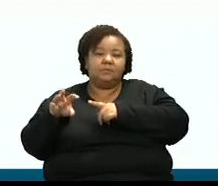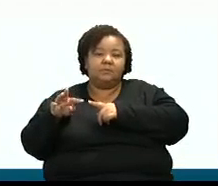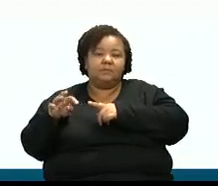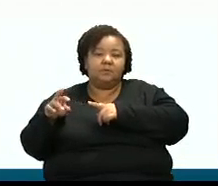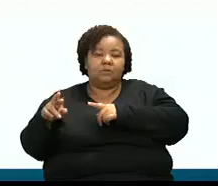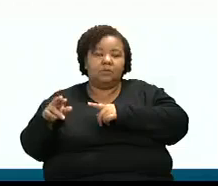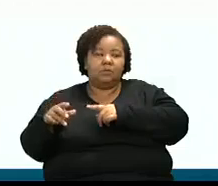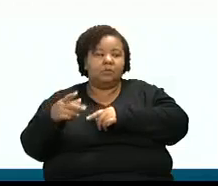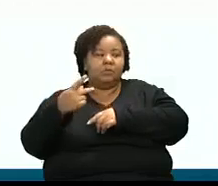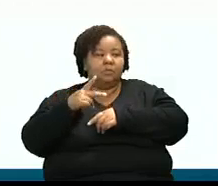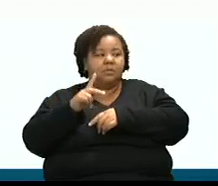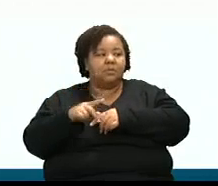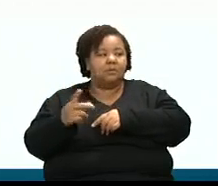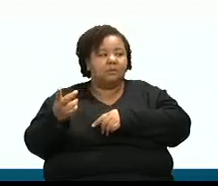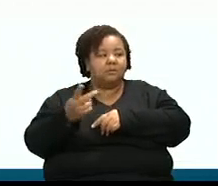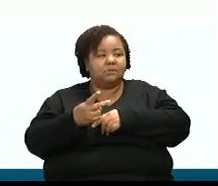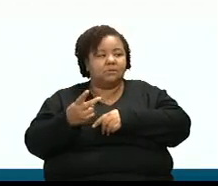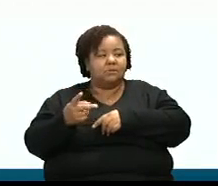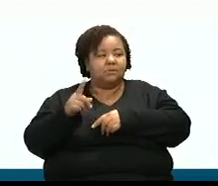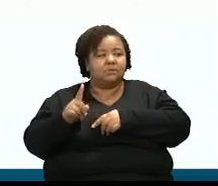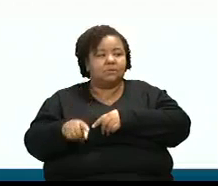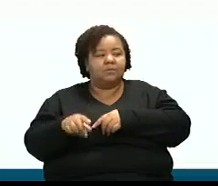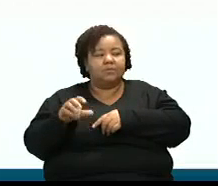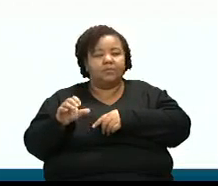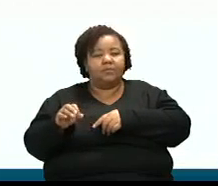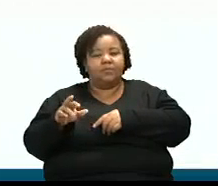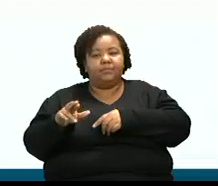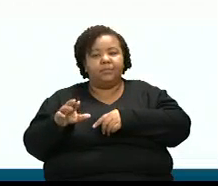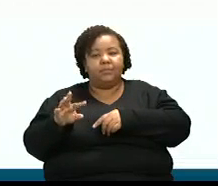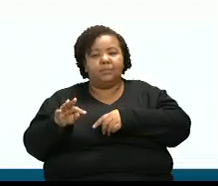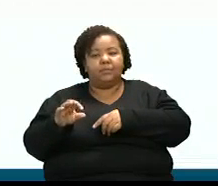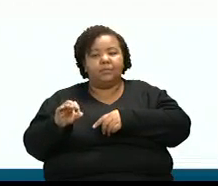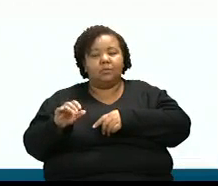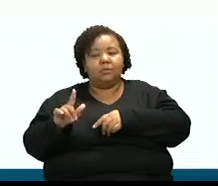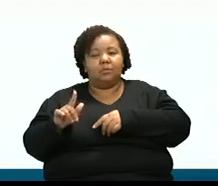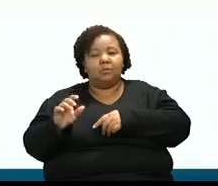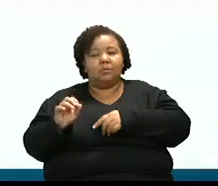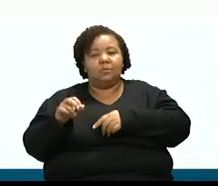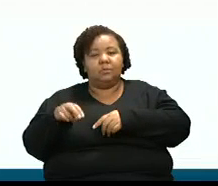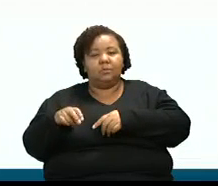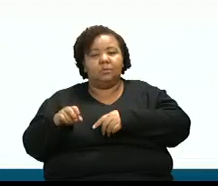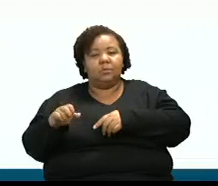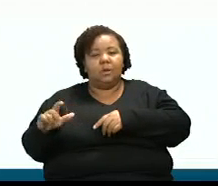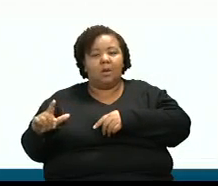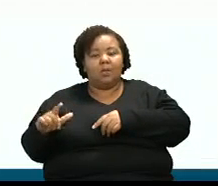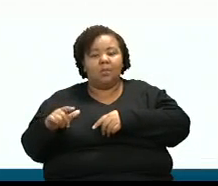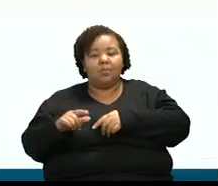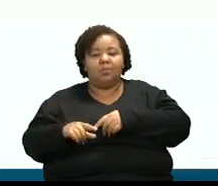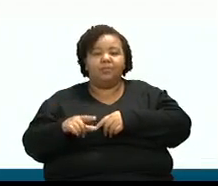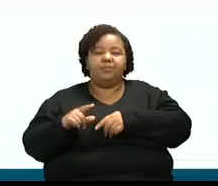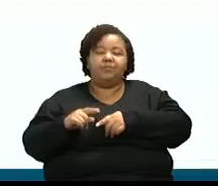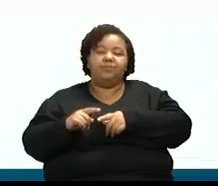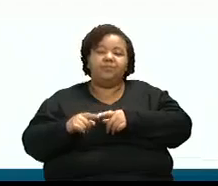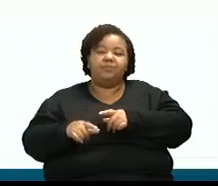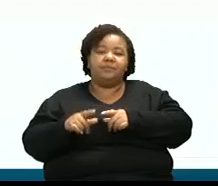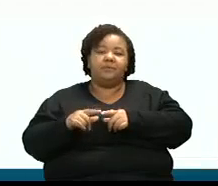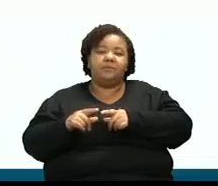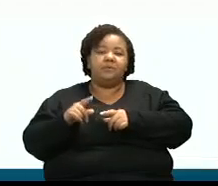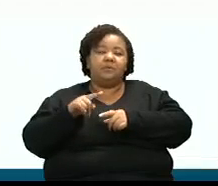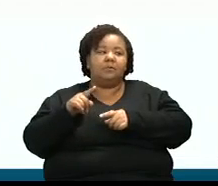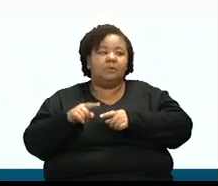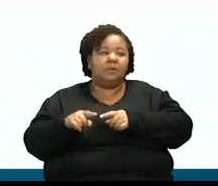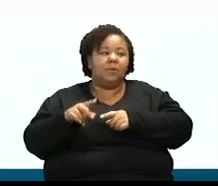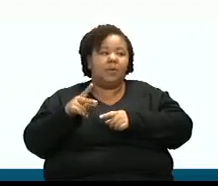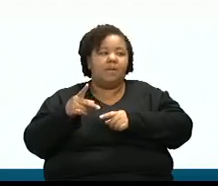Então, sendo esses dois elementos ortogonais, e o ângulo θ, o ângulo entre eles, bom, o θ é igual a π